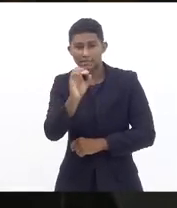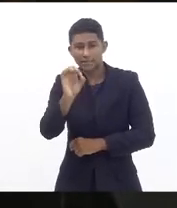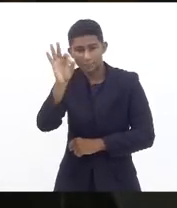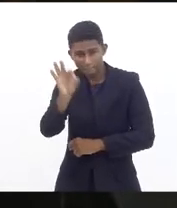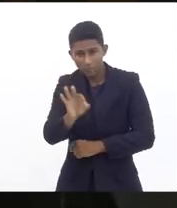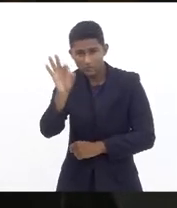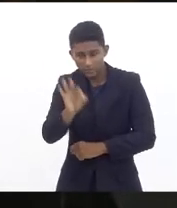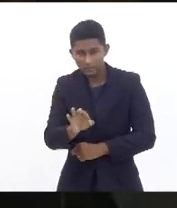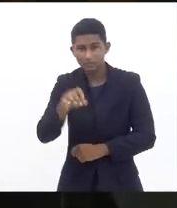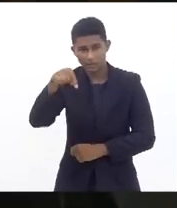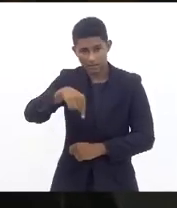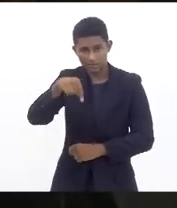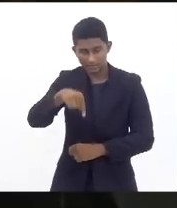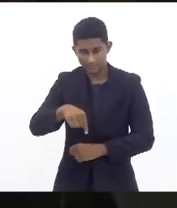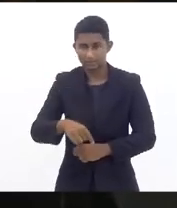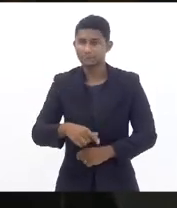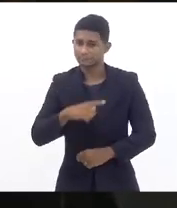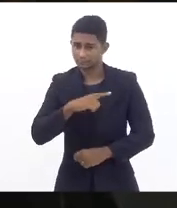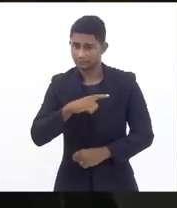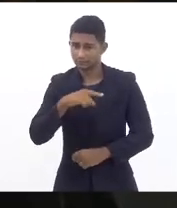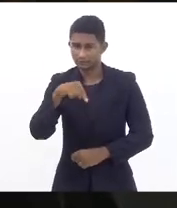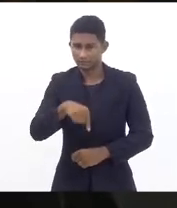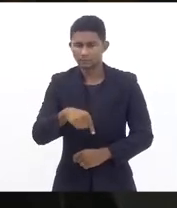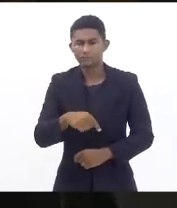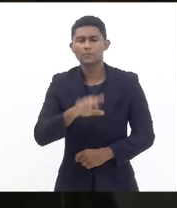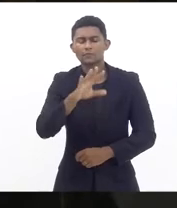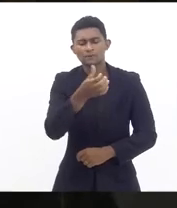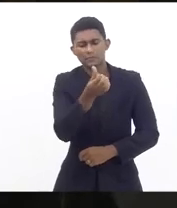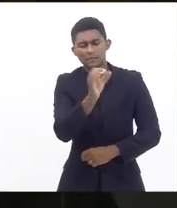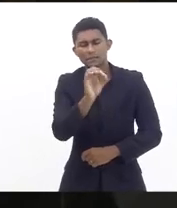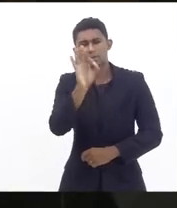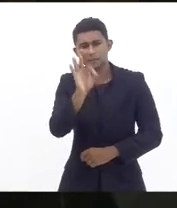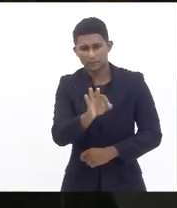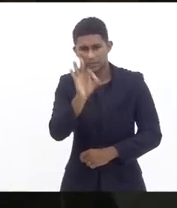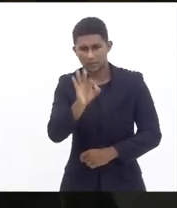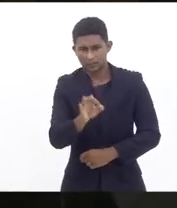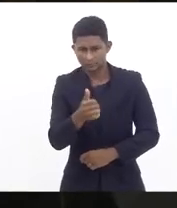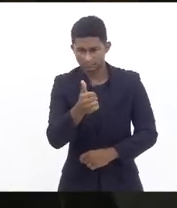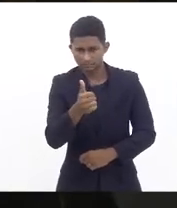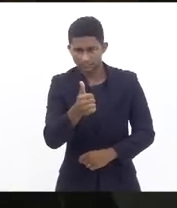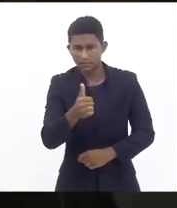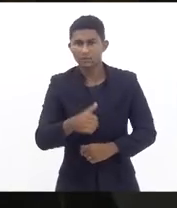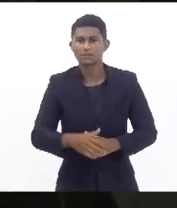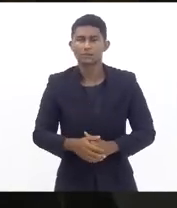60% do gás produzido. Desses 60%,